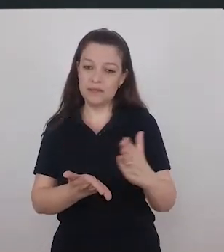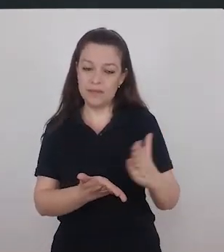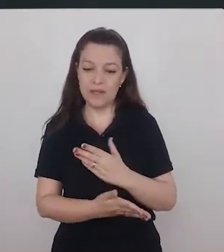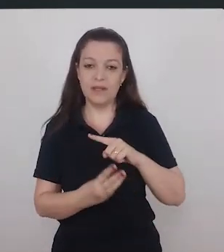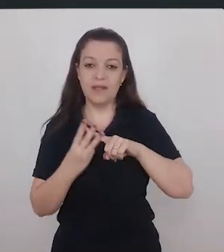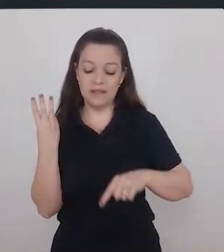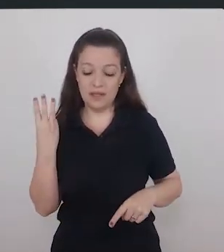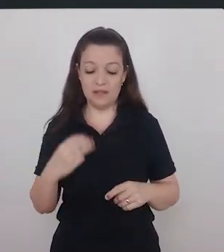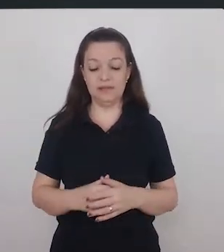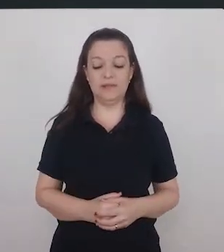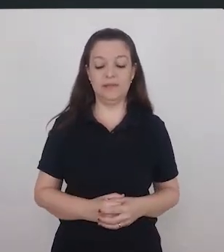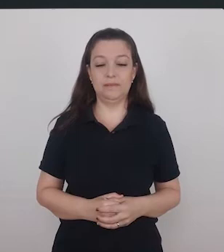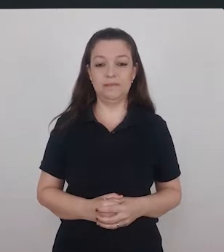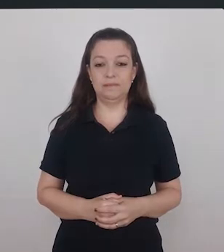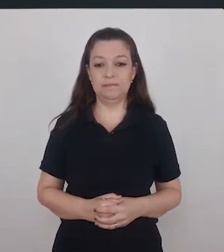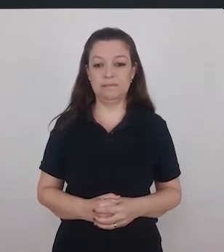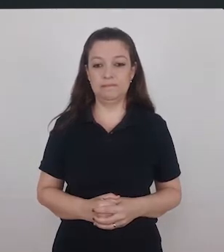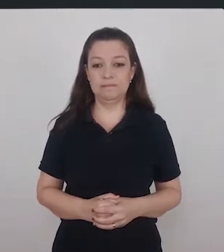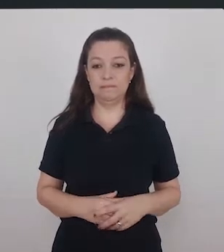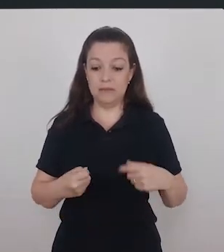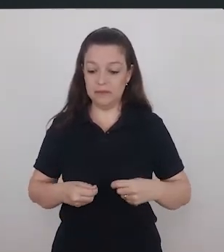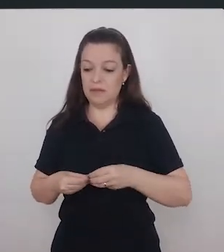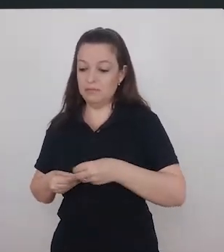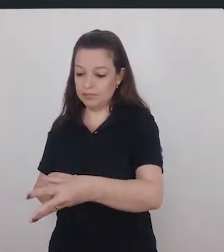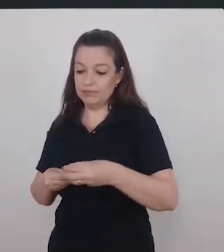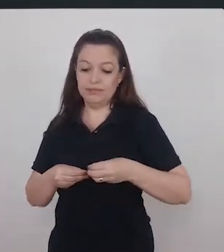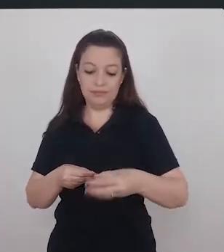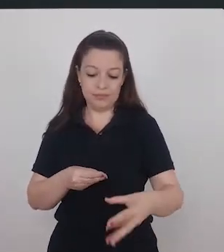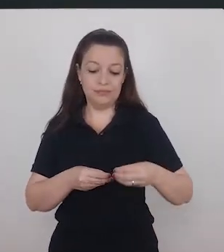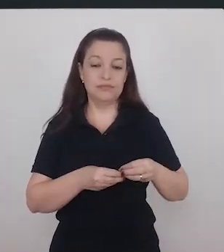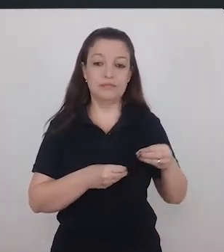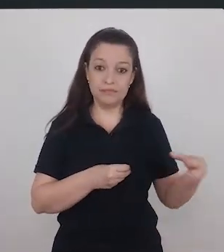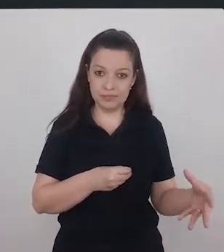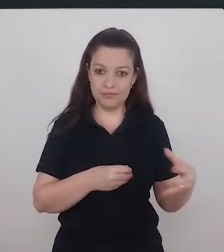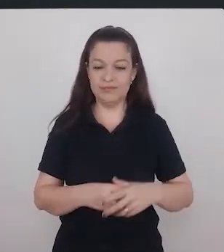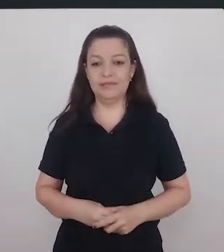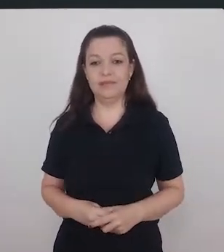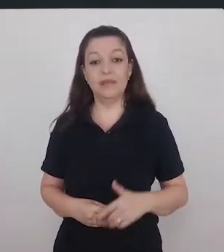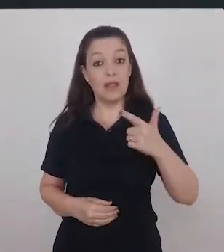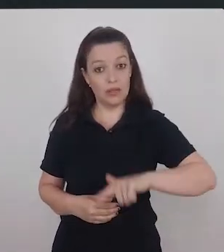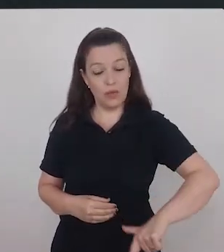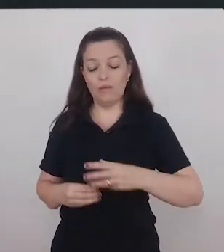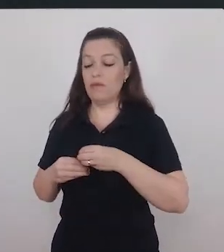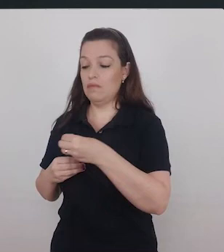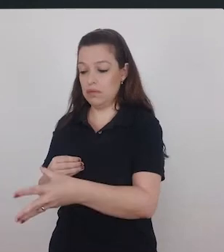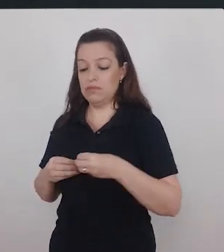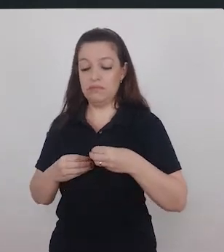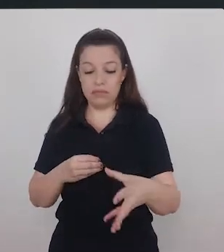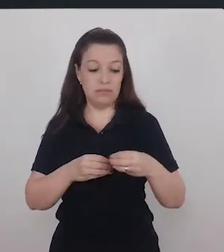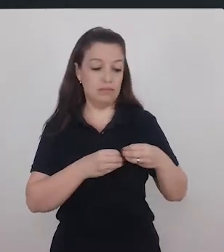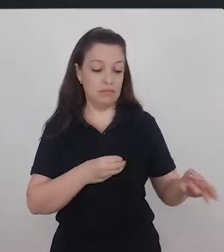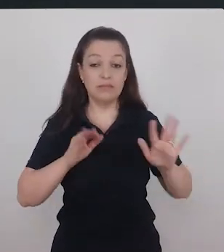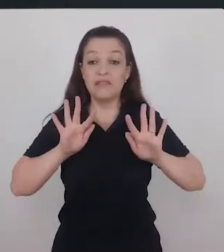Uma aqui, outra aqui, mais uma aqui. Vamos dividir aqui, mais um